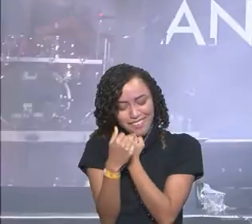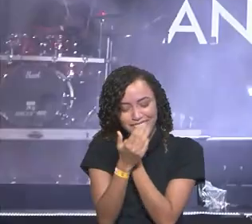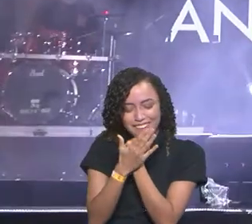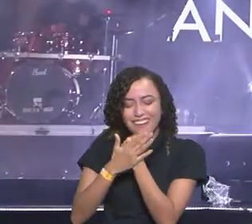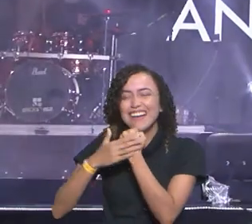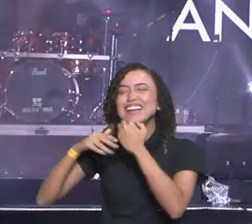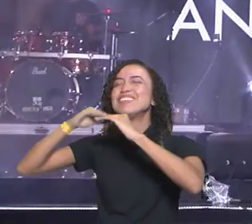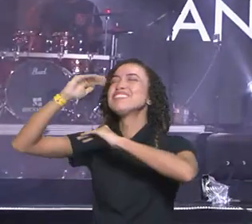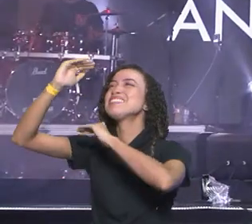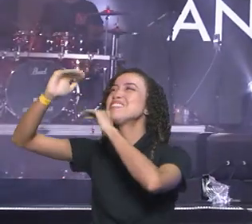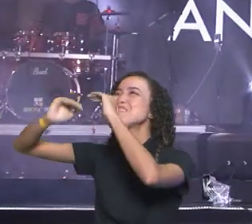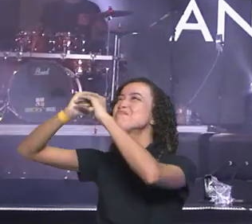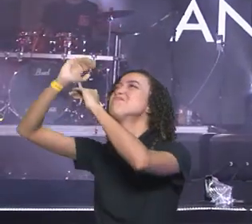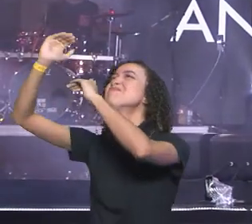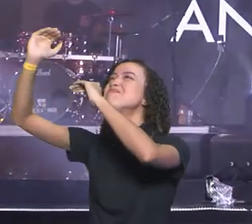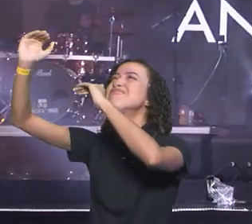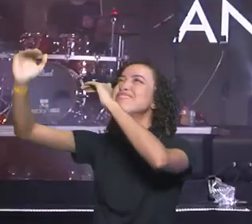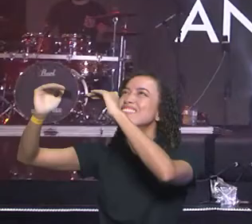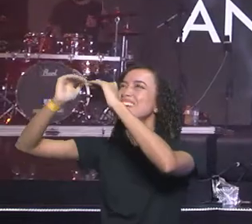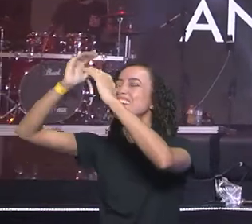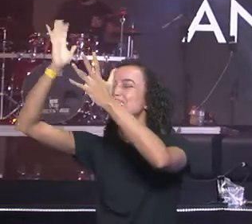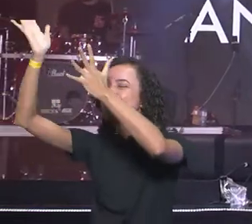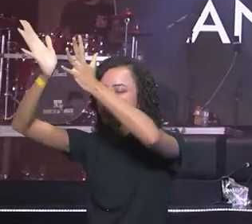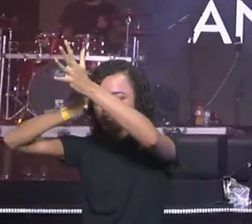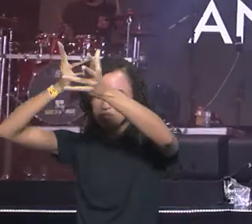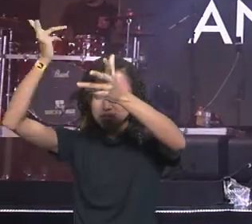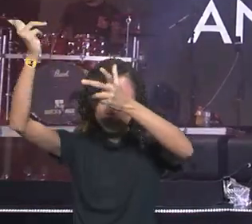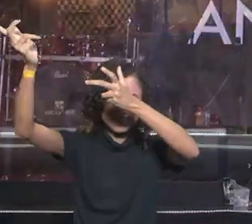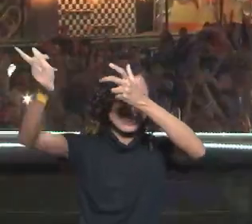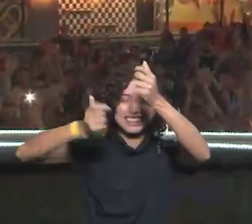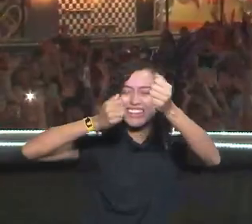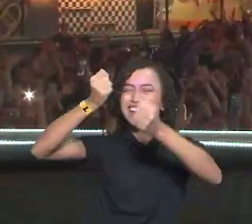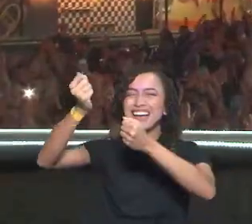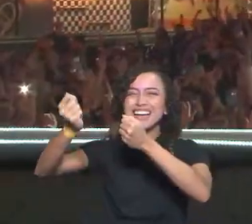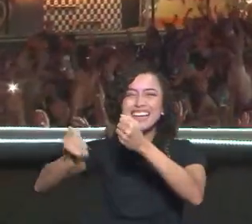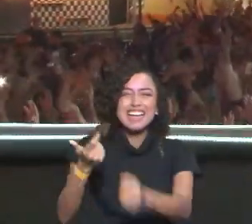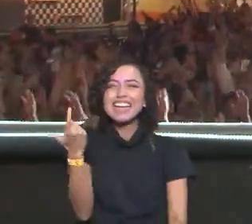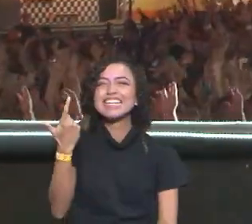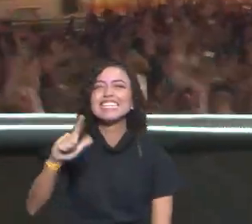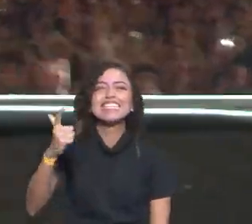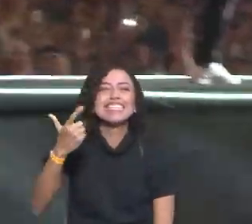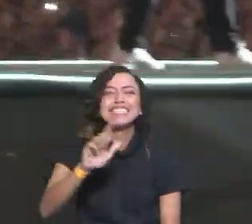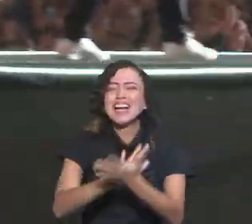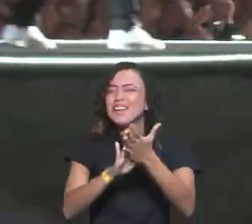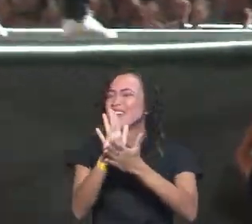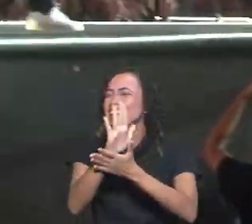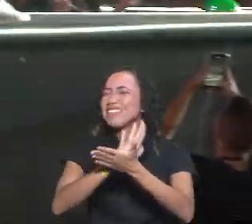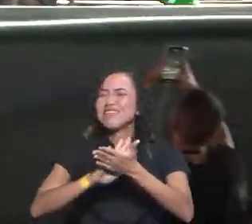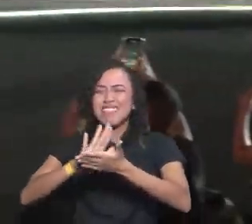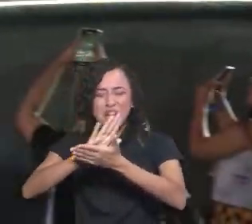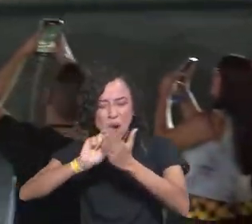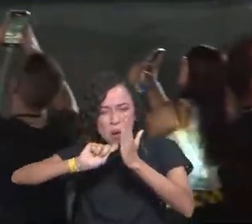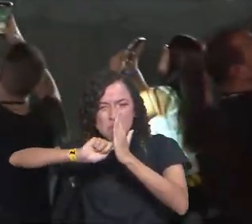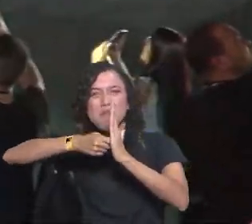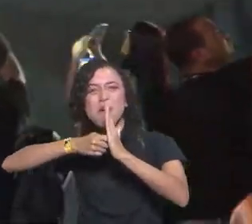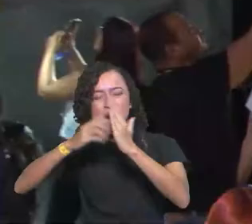eu moro Levanta as tuas mãos pro céu e tal